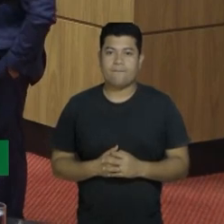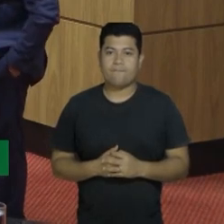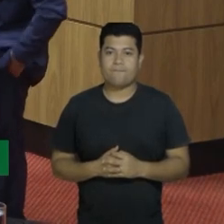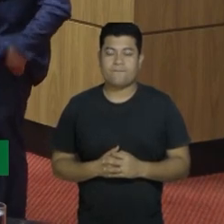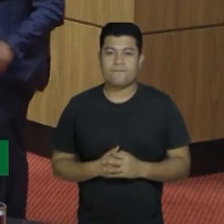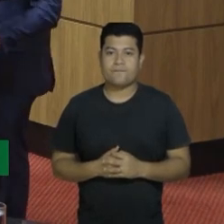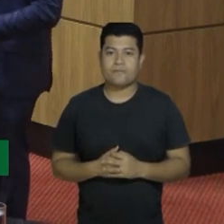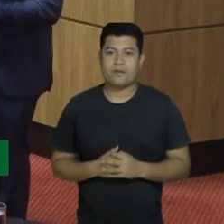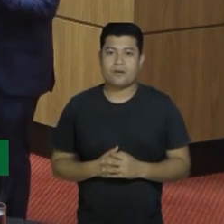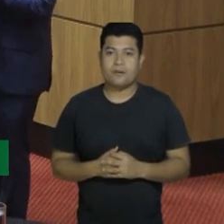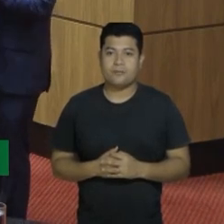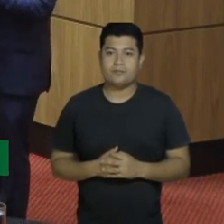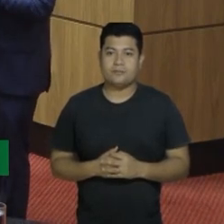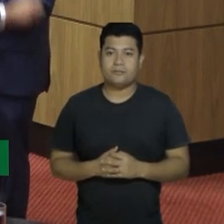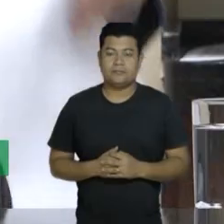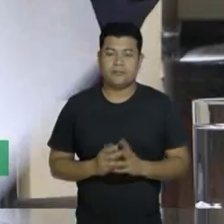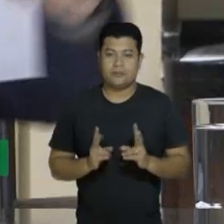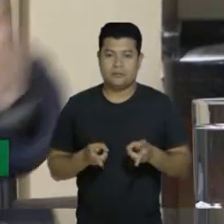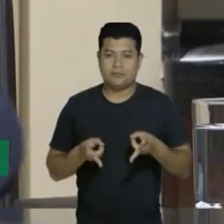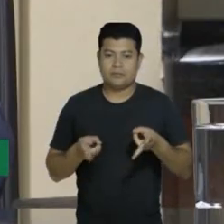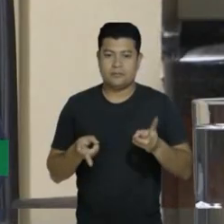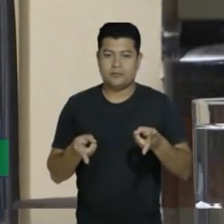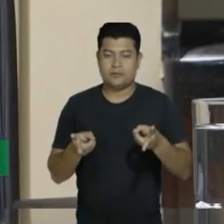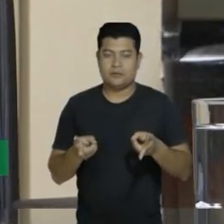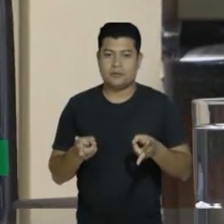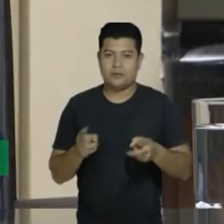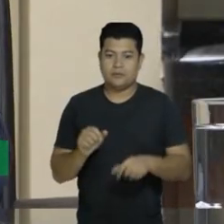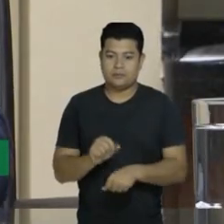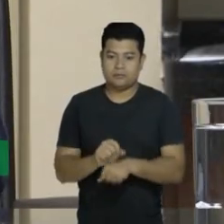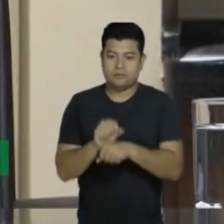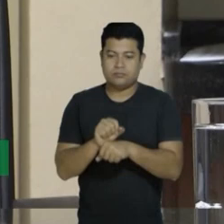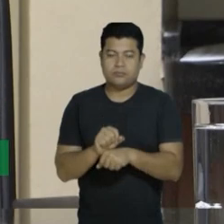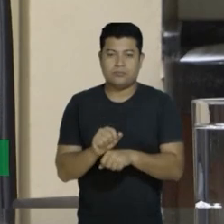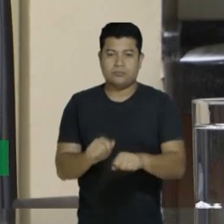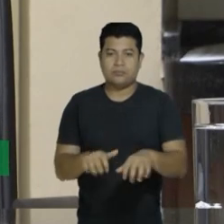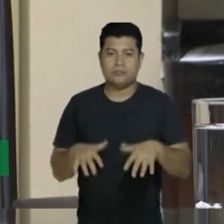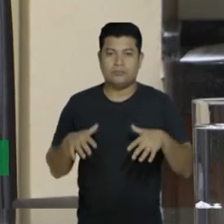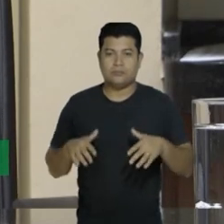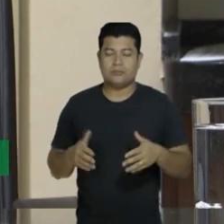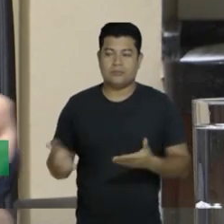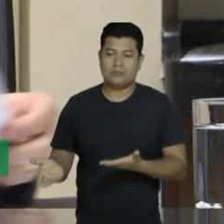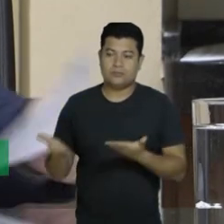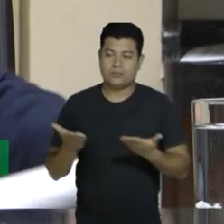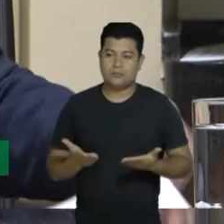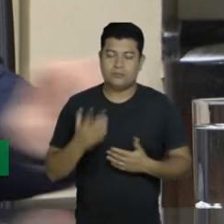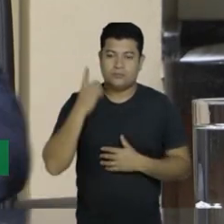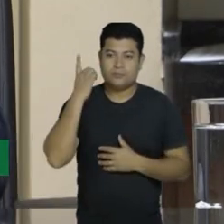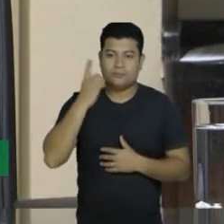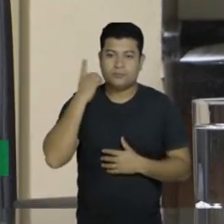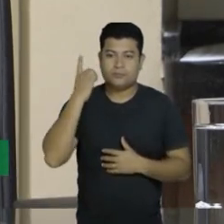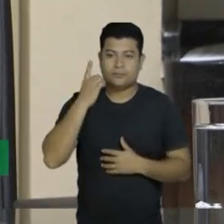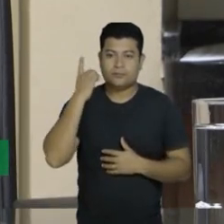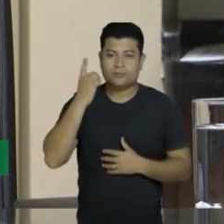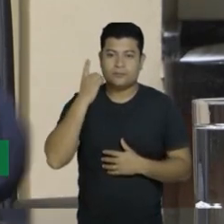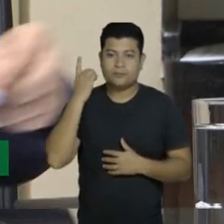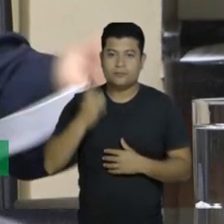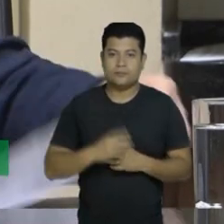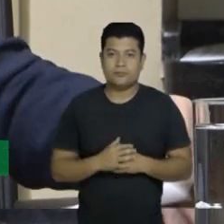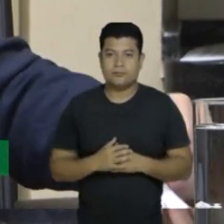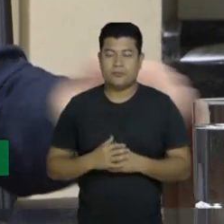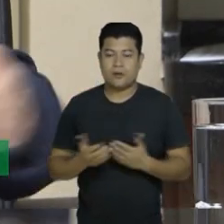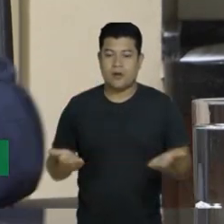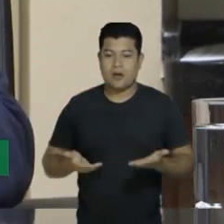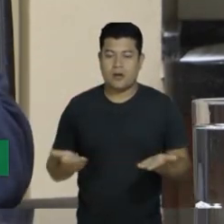Prosseguindo, nós mantemos a interrupção e gostaria de convidar os senhores deputados para